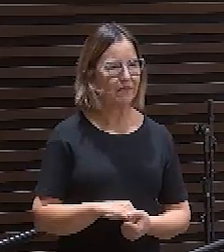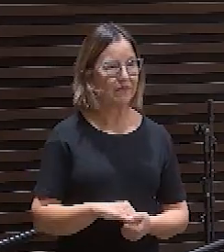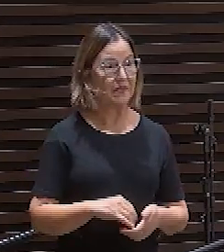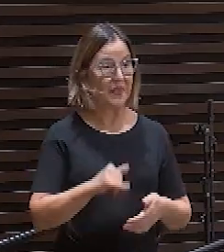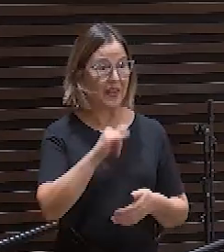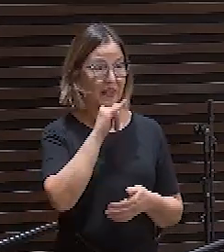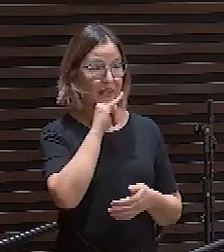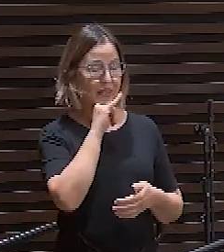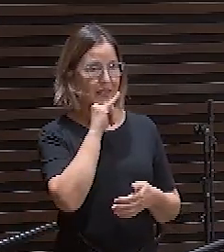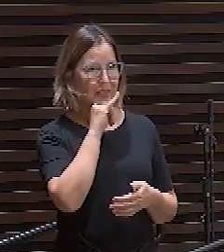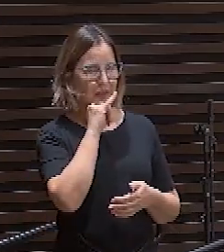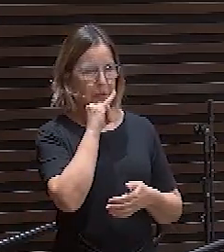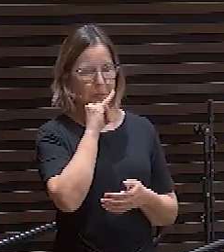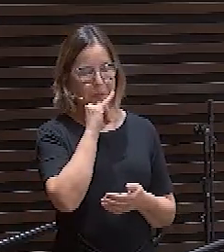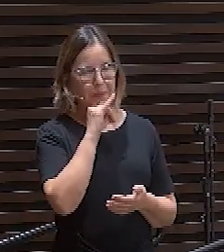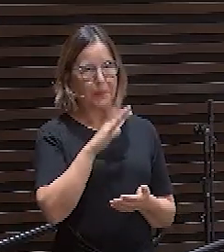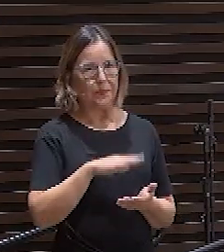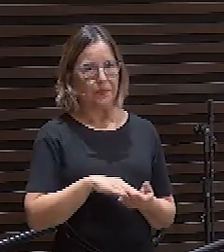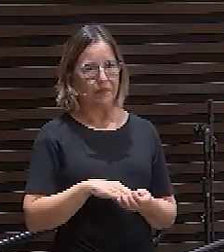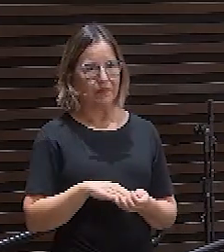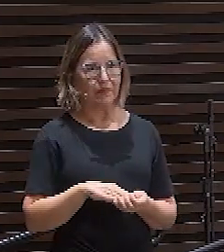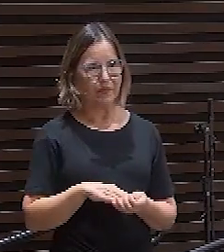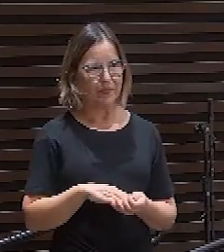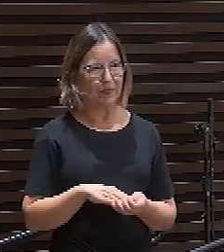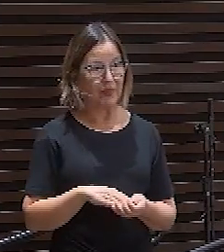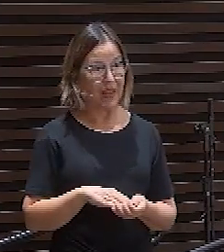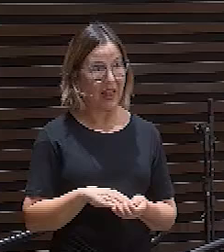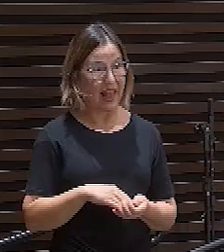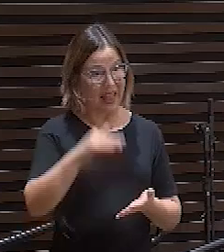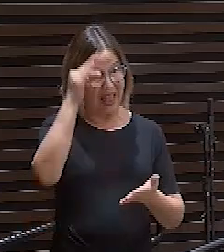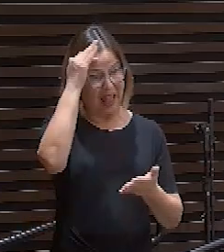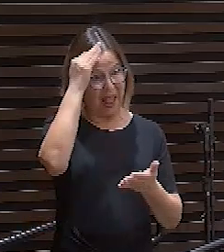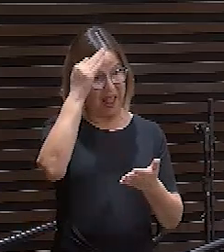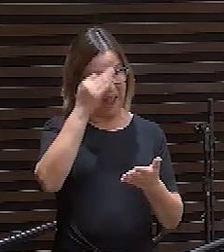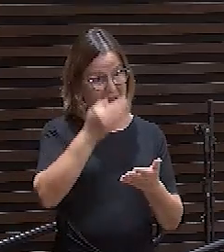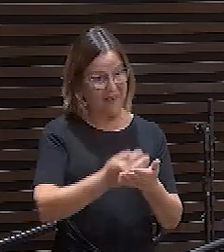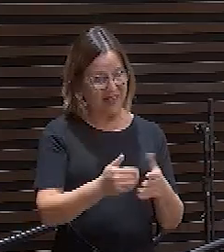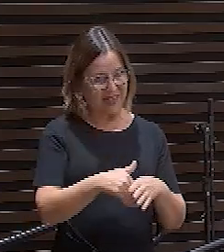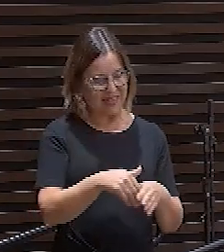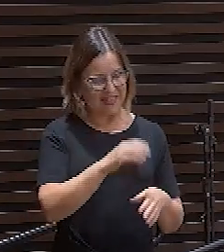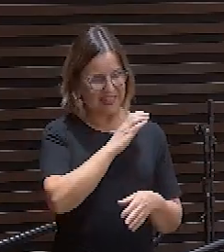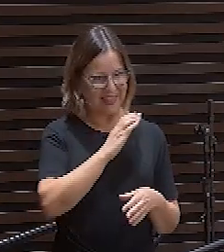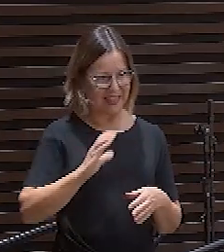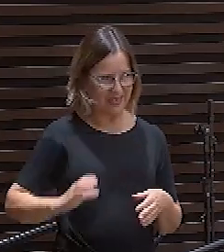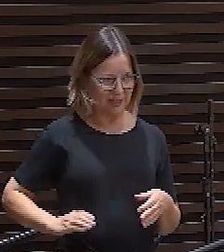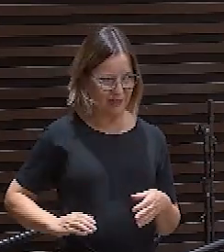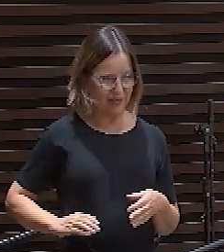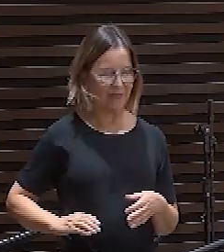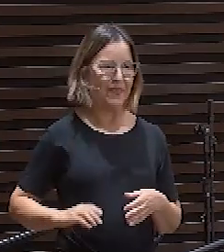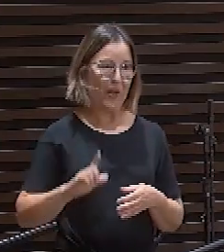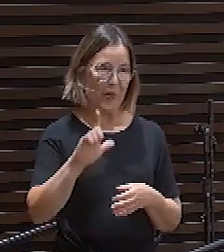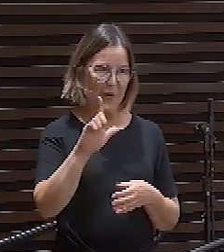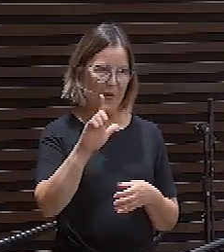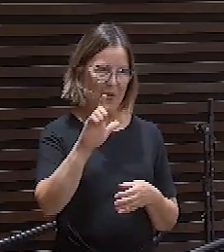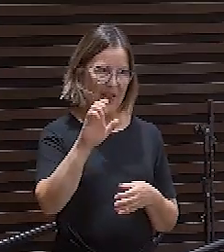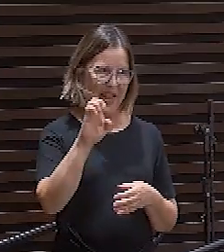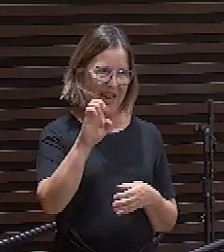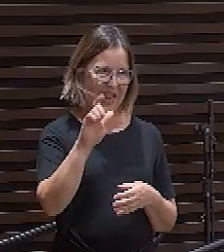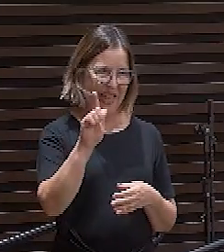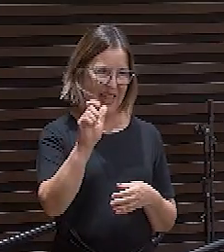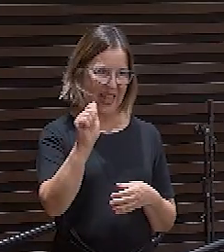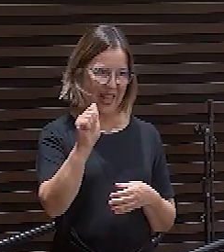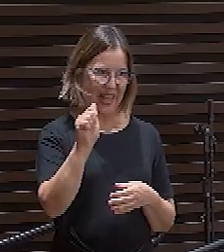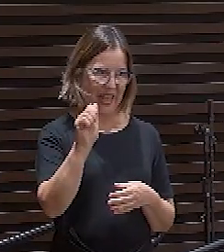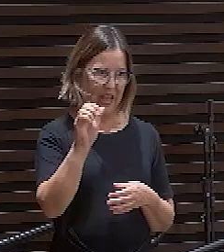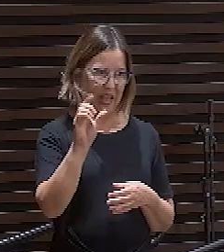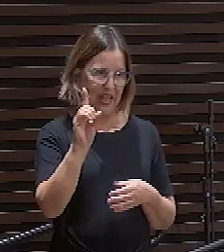Exemplos de legado, então isso, a fé em Cristo é um legado. Exemplo de legado, a fé de Abraão, o amor